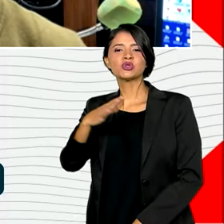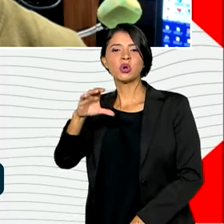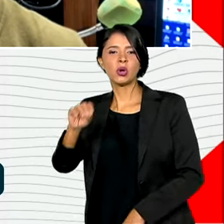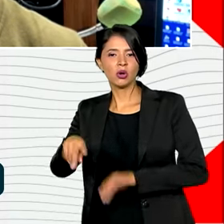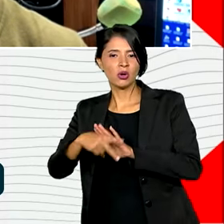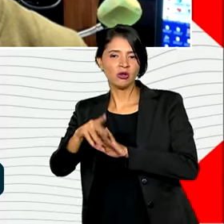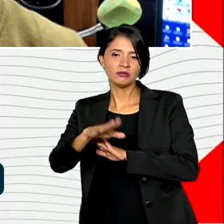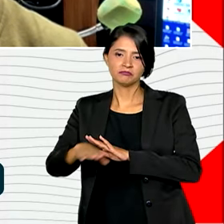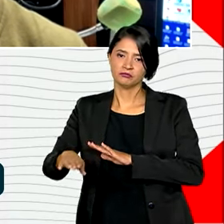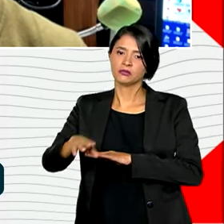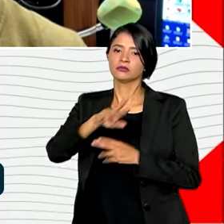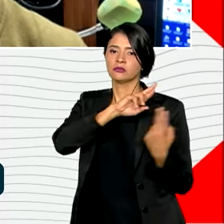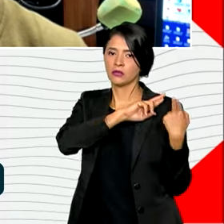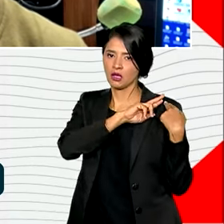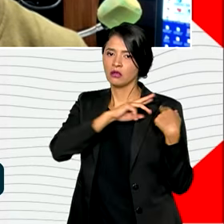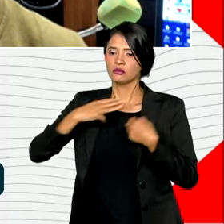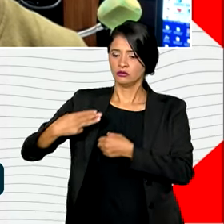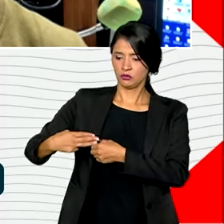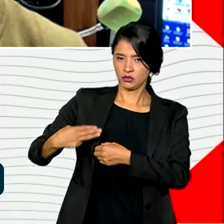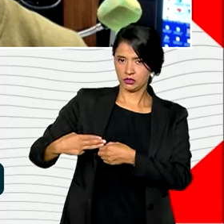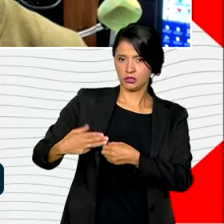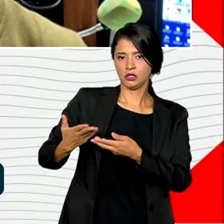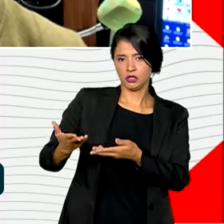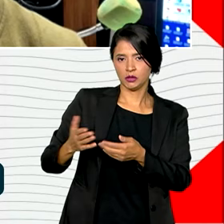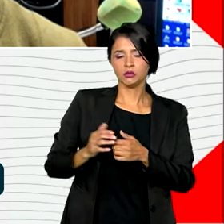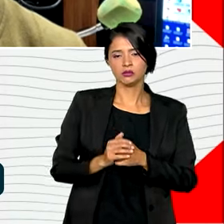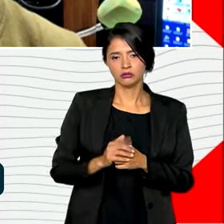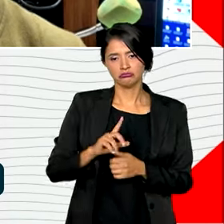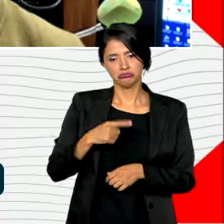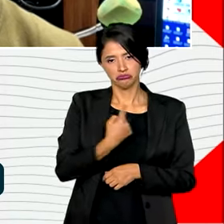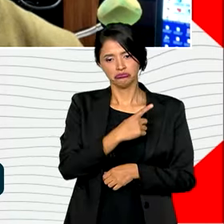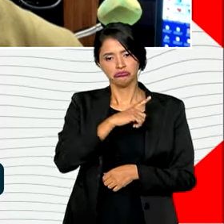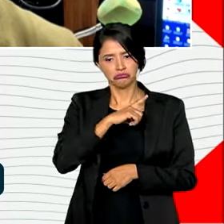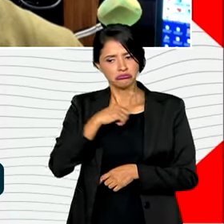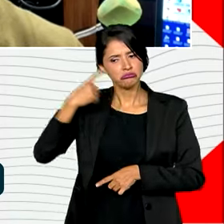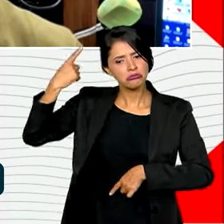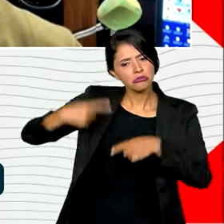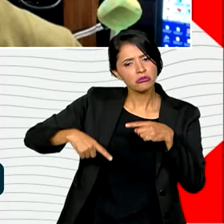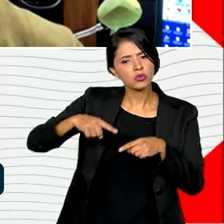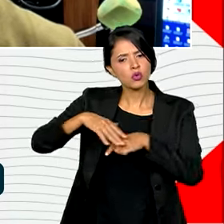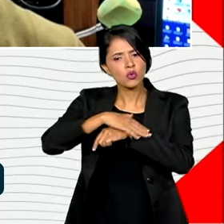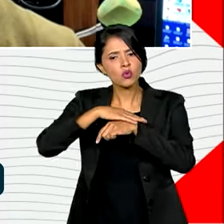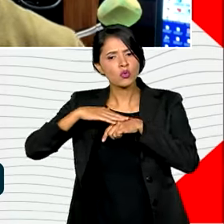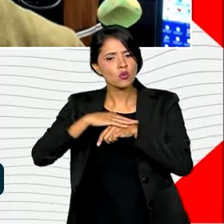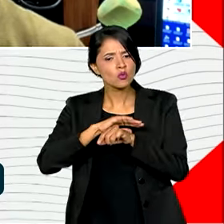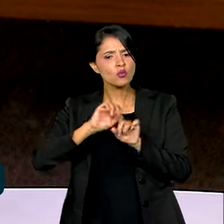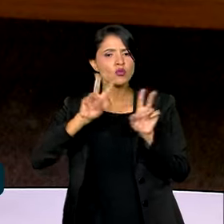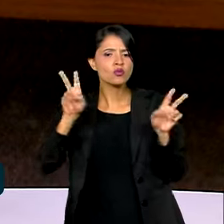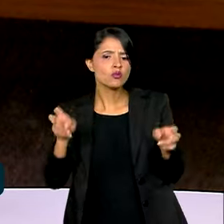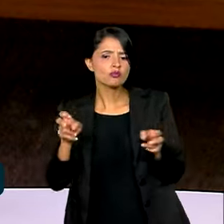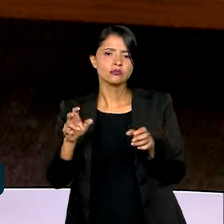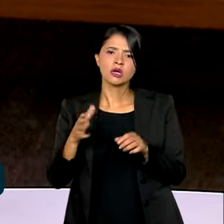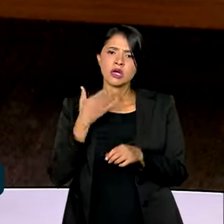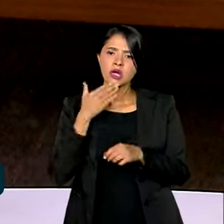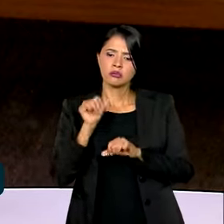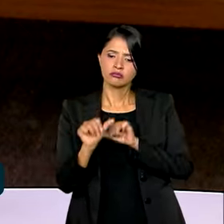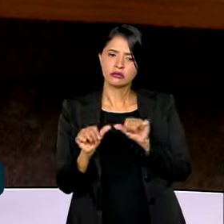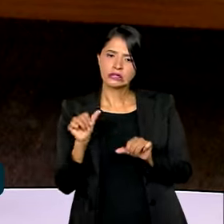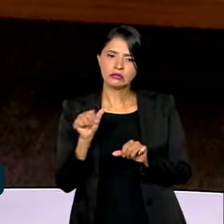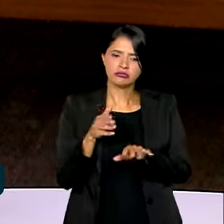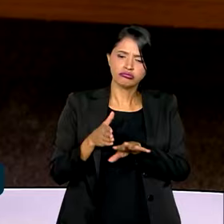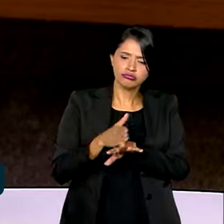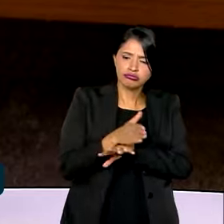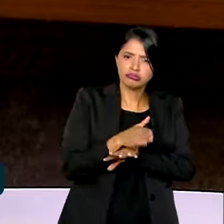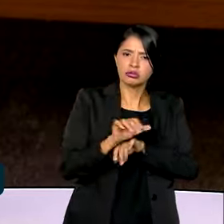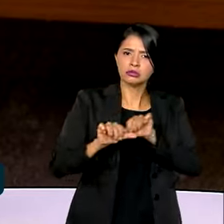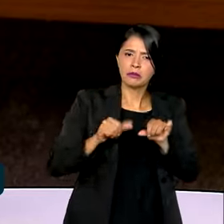dos municípios, né? E nós tivemos ali discutindo uma atualização das